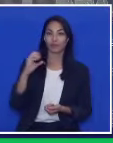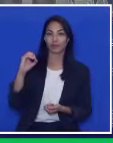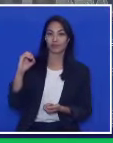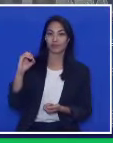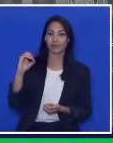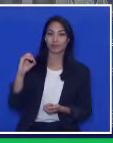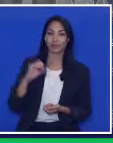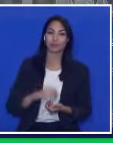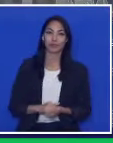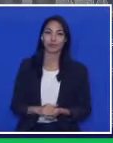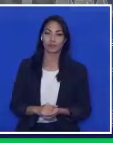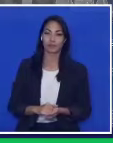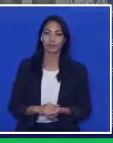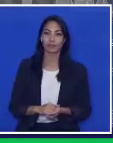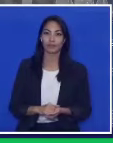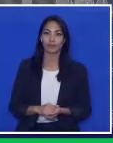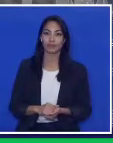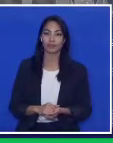10.